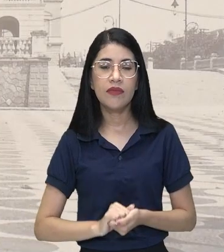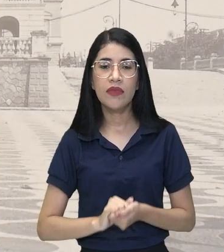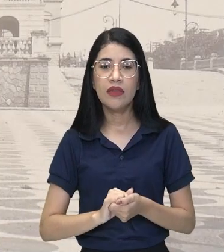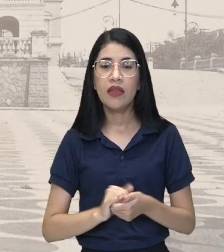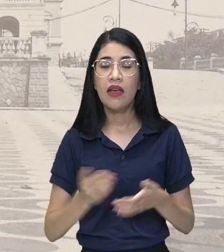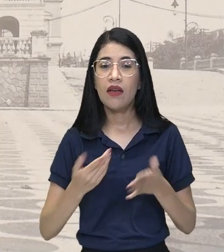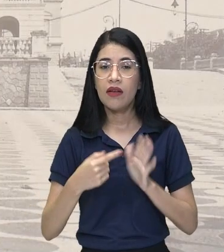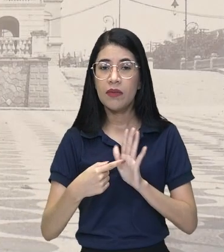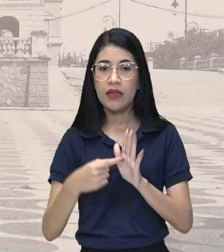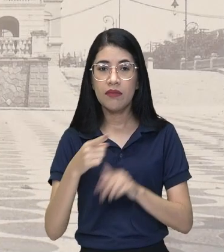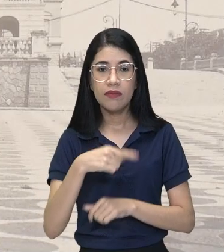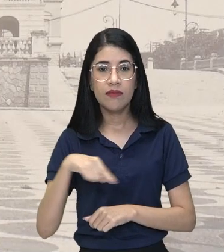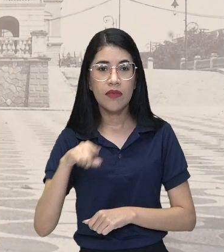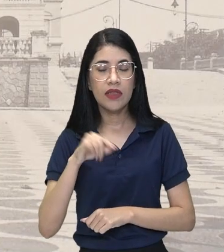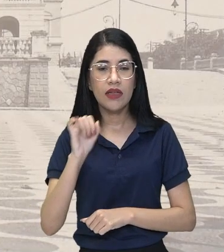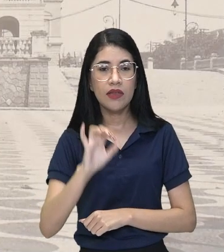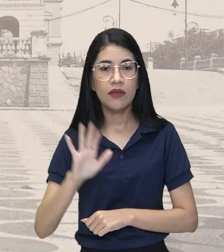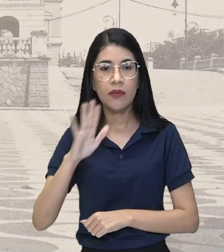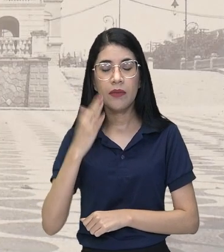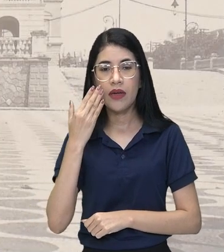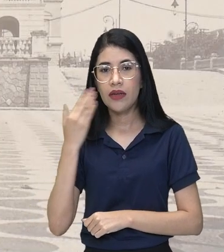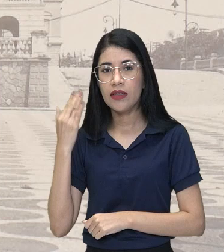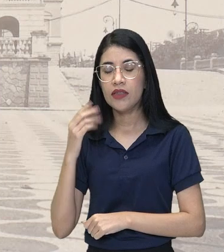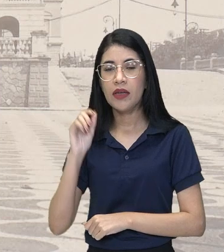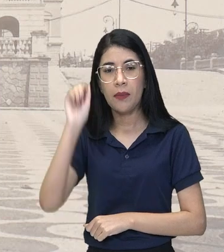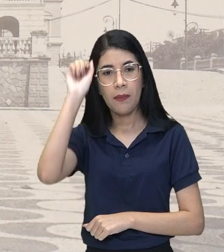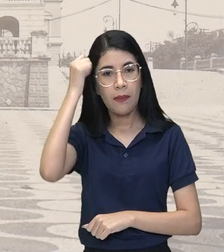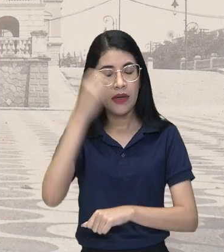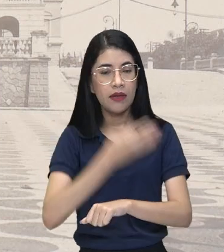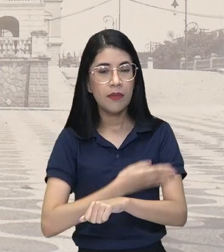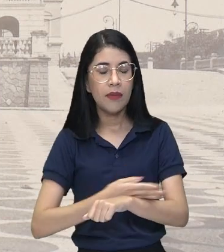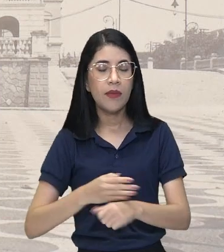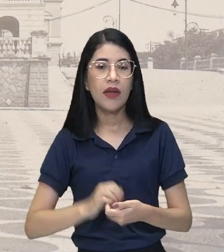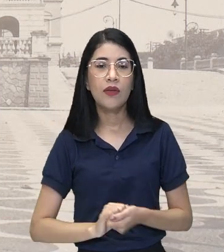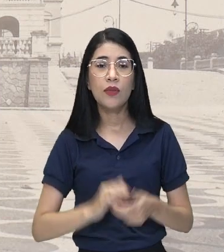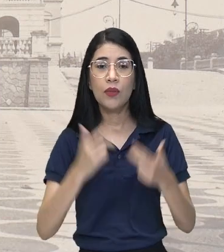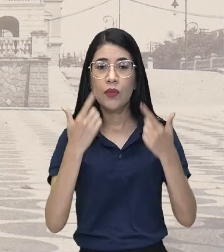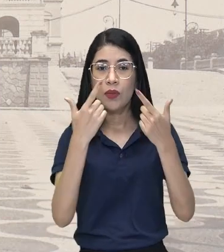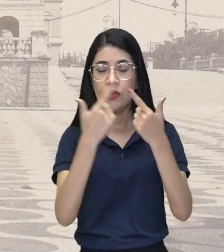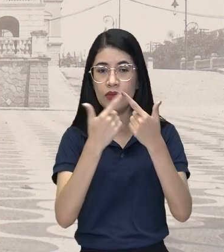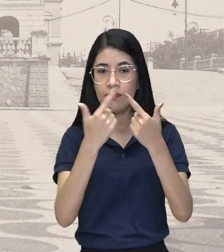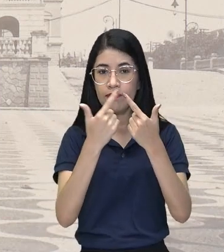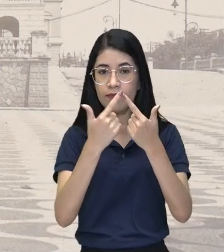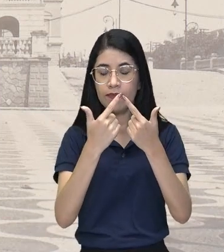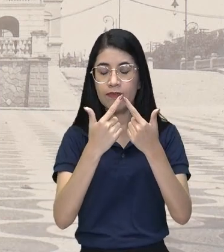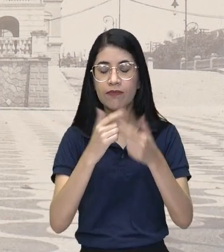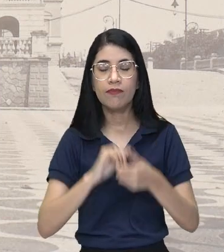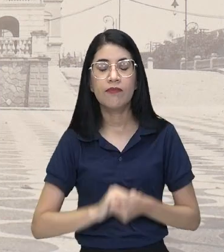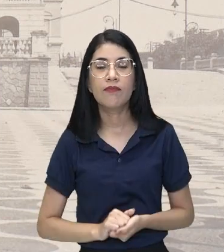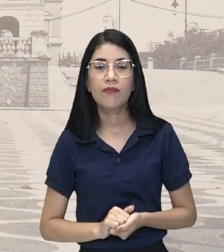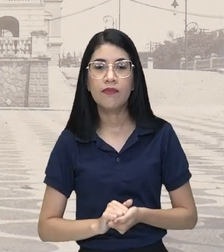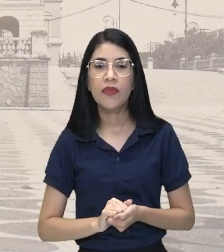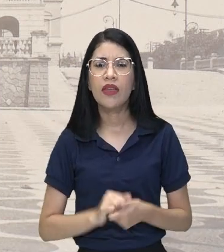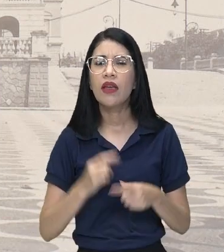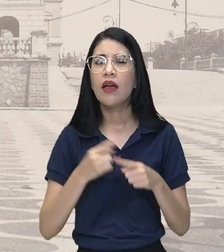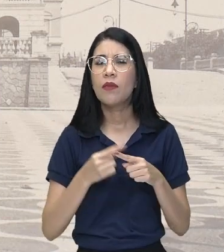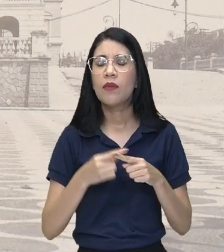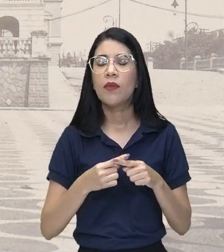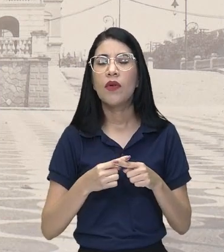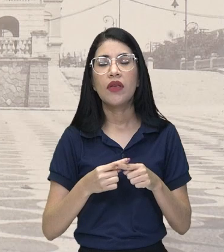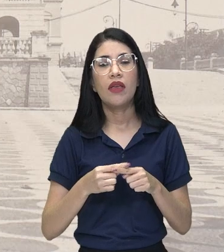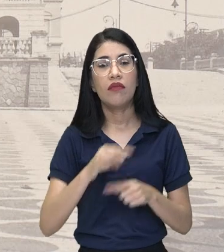uma imagem, né, em preto e branco, trazendo o nosso Teatro Amazonas no fundo, porque o